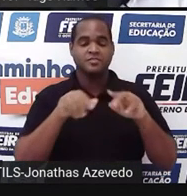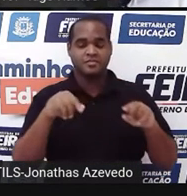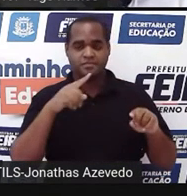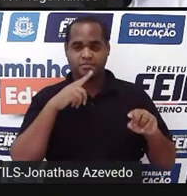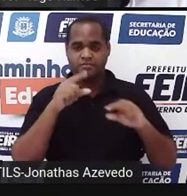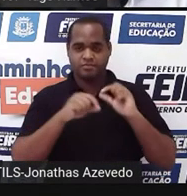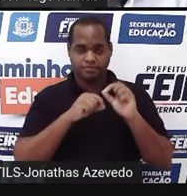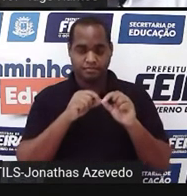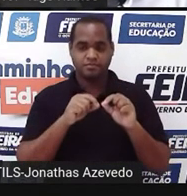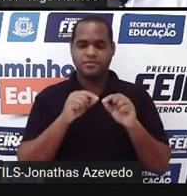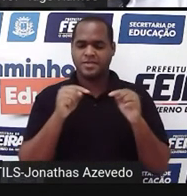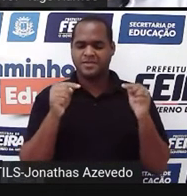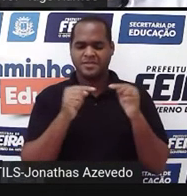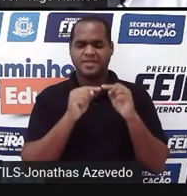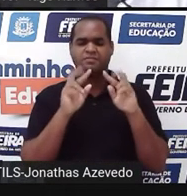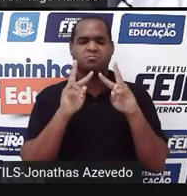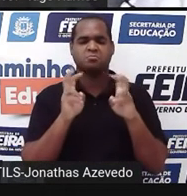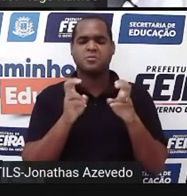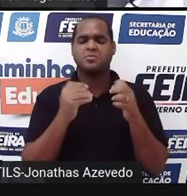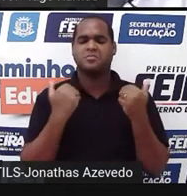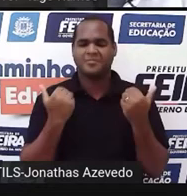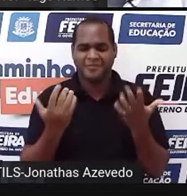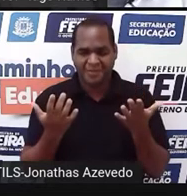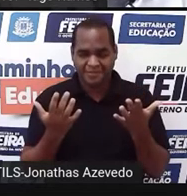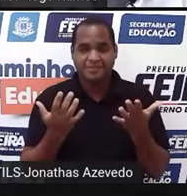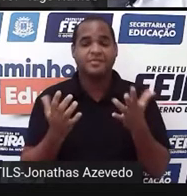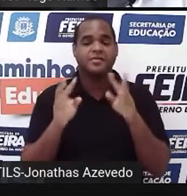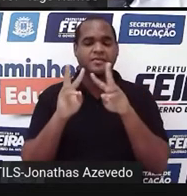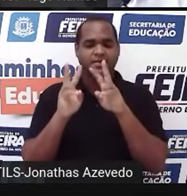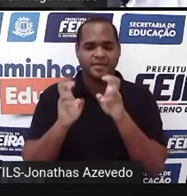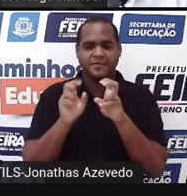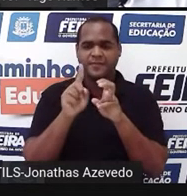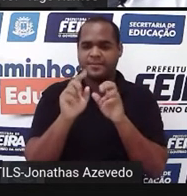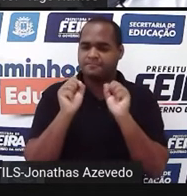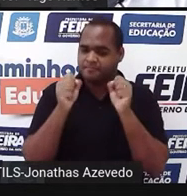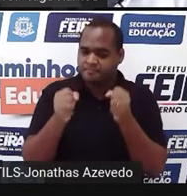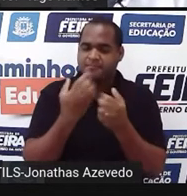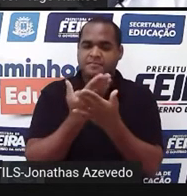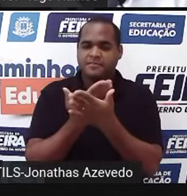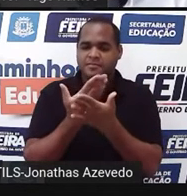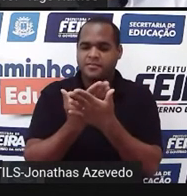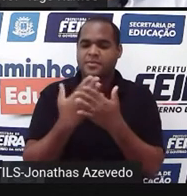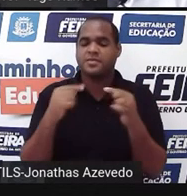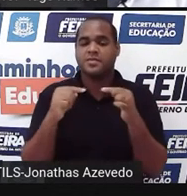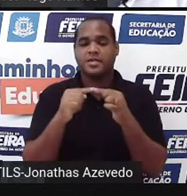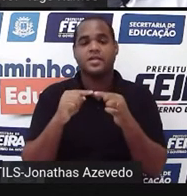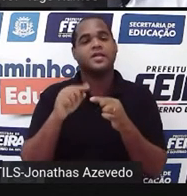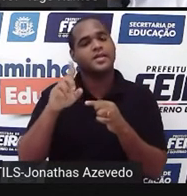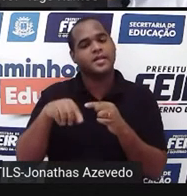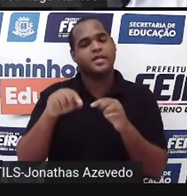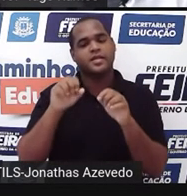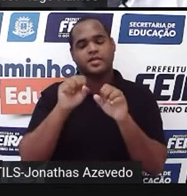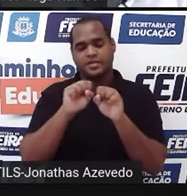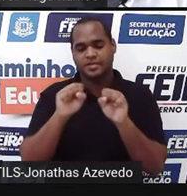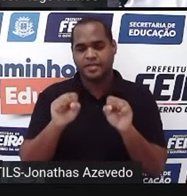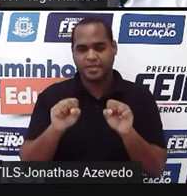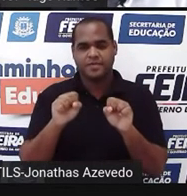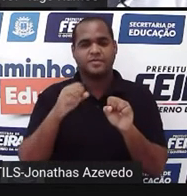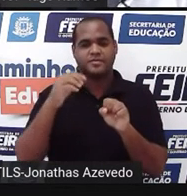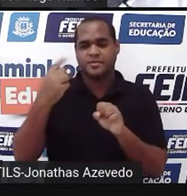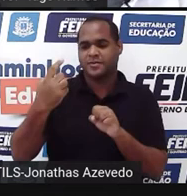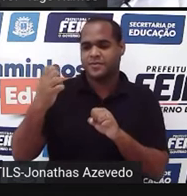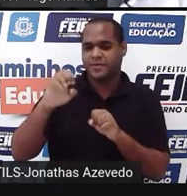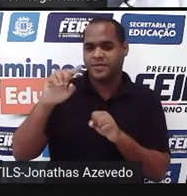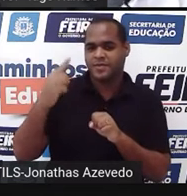acabou de ver faz parte de que tema o tema que a gente está estudando o que é o sistema de equação do